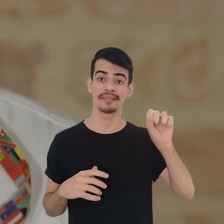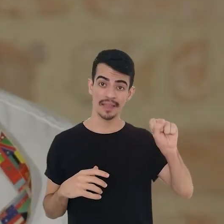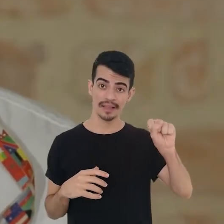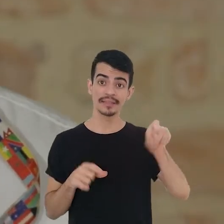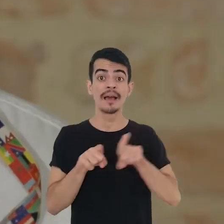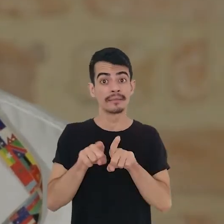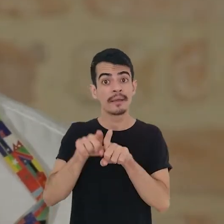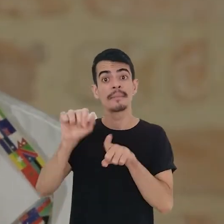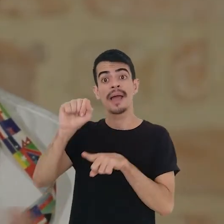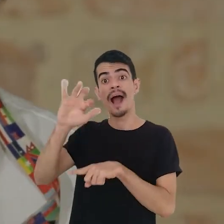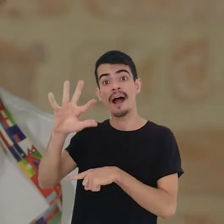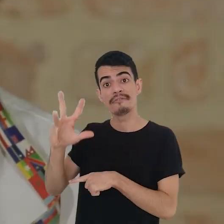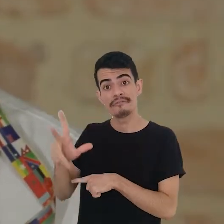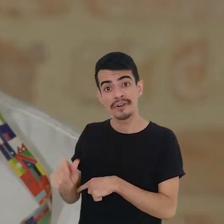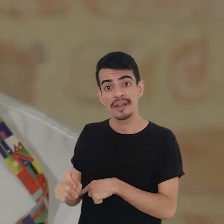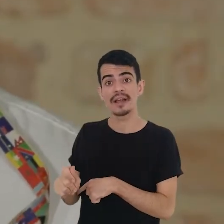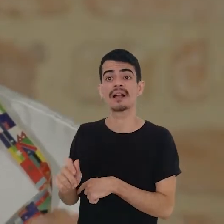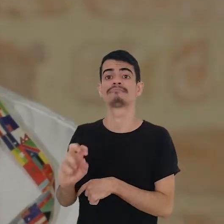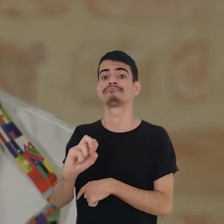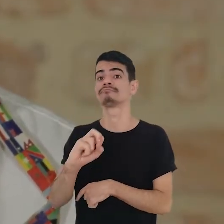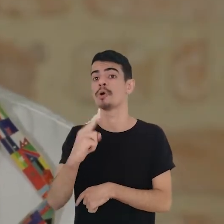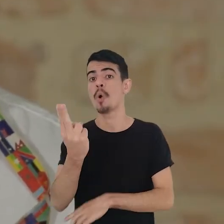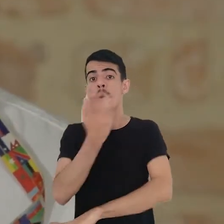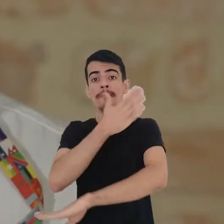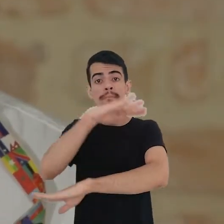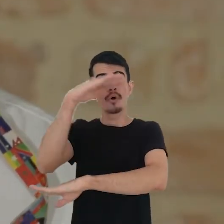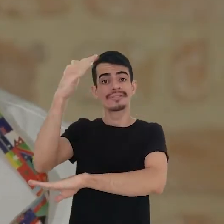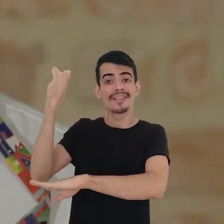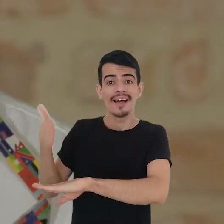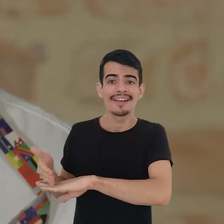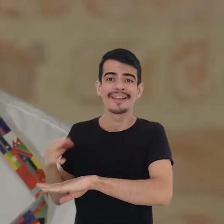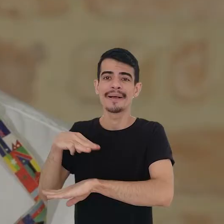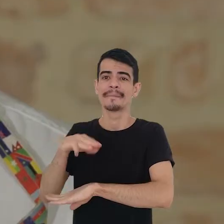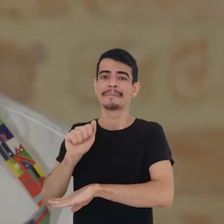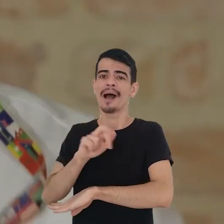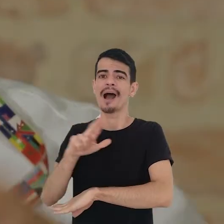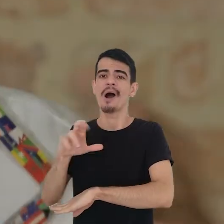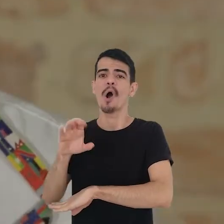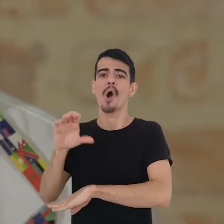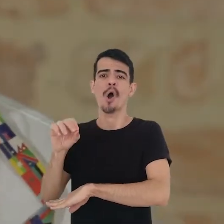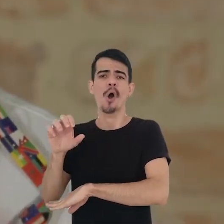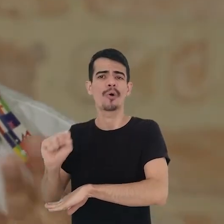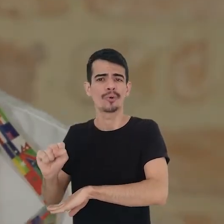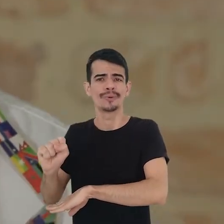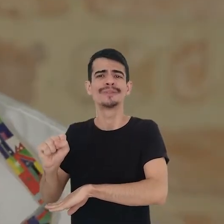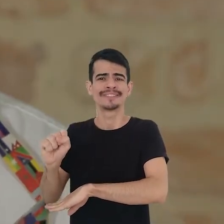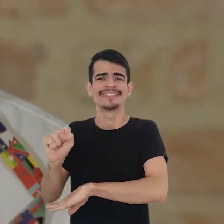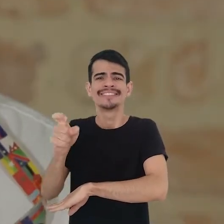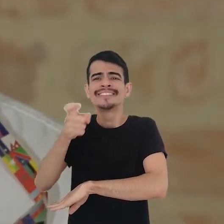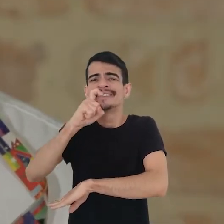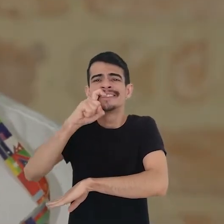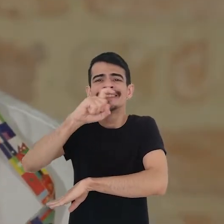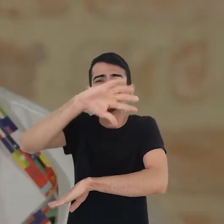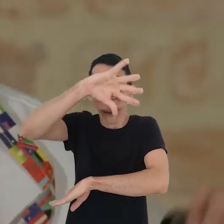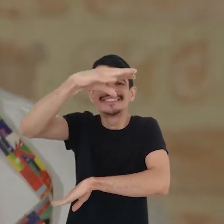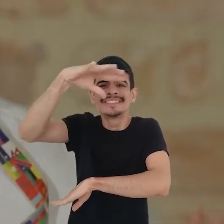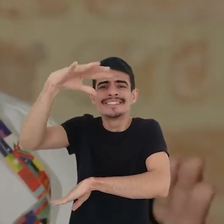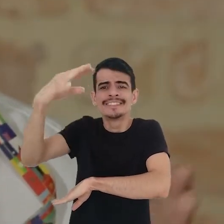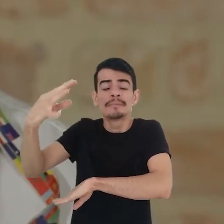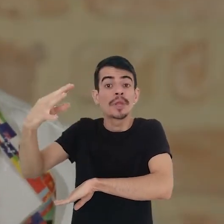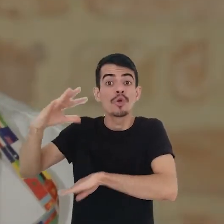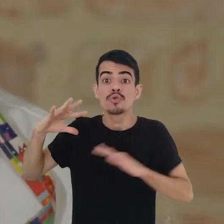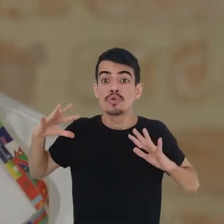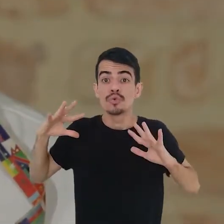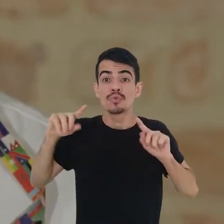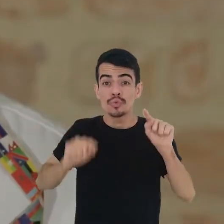no Kilimanjaro, ou no gelo das montanhas Atlas, no Marrocos. Toda essa criosfera global está